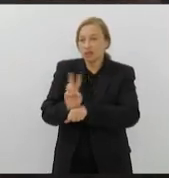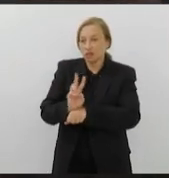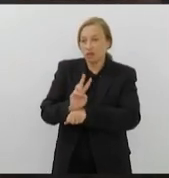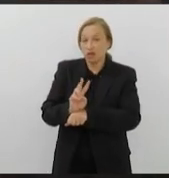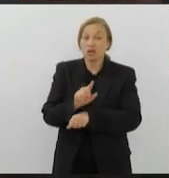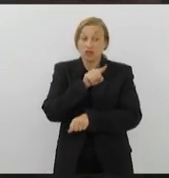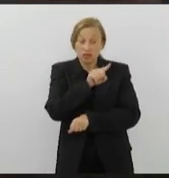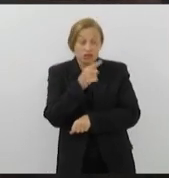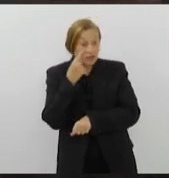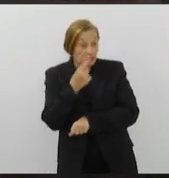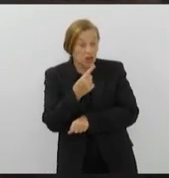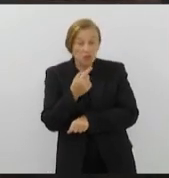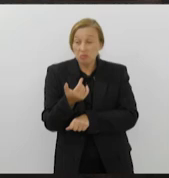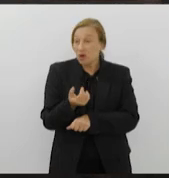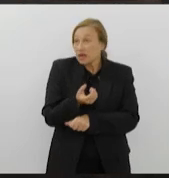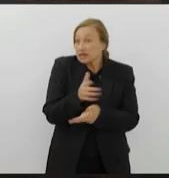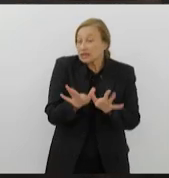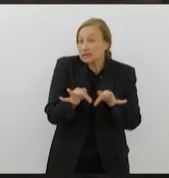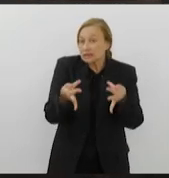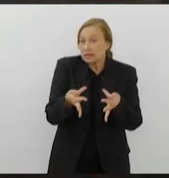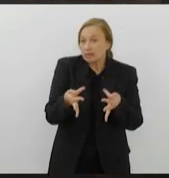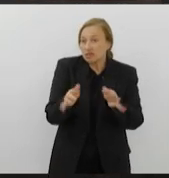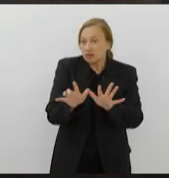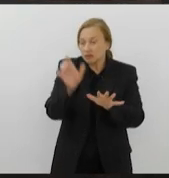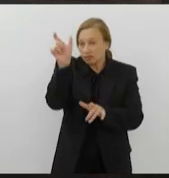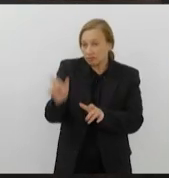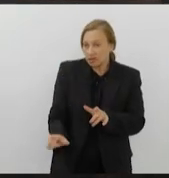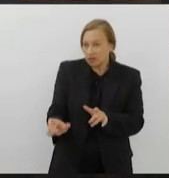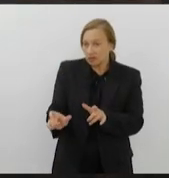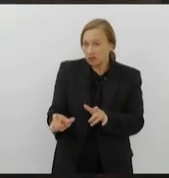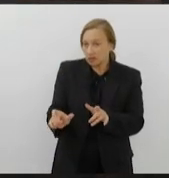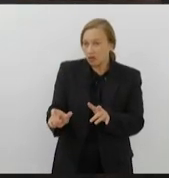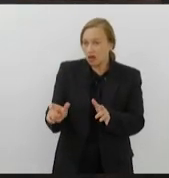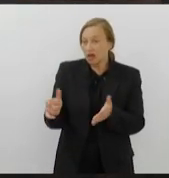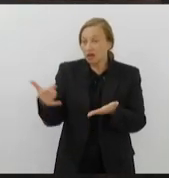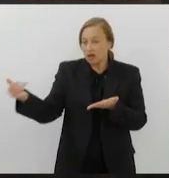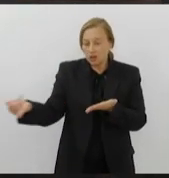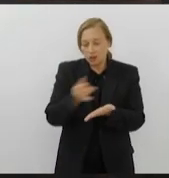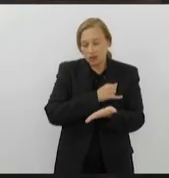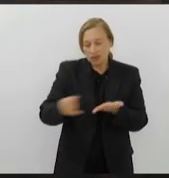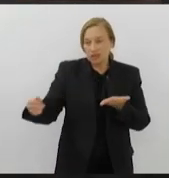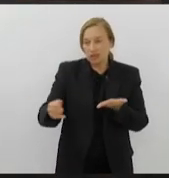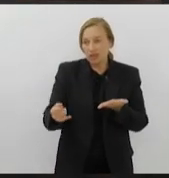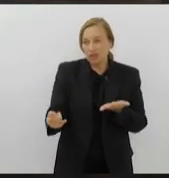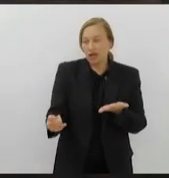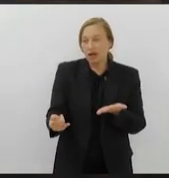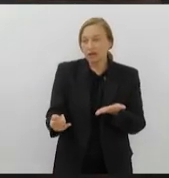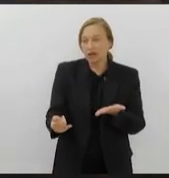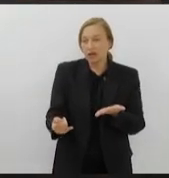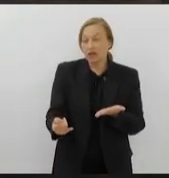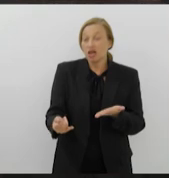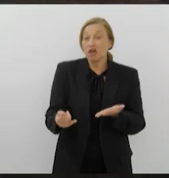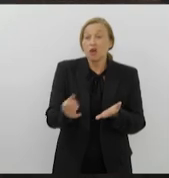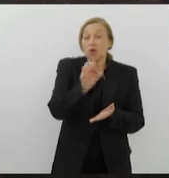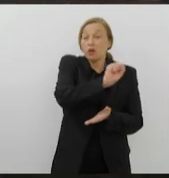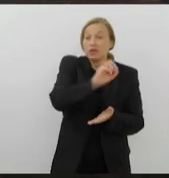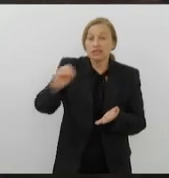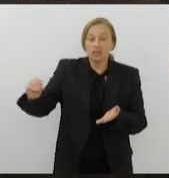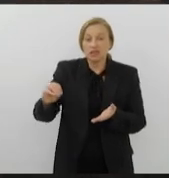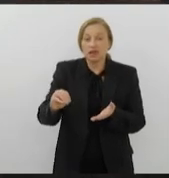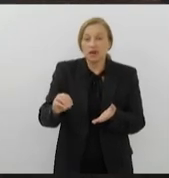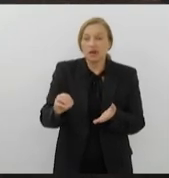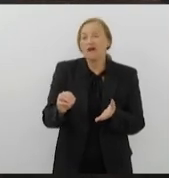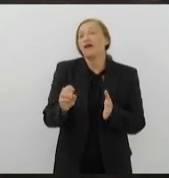numa simples canetada de uma pessoa, 800 famílias jogadas à rua, sem saber o que vai fazer, e detalhe, deixando a gente cada vez